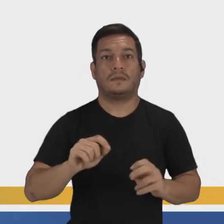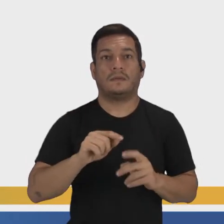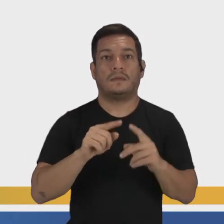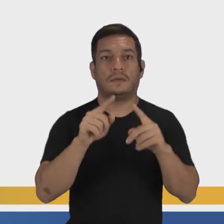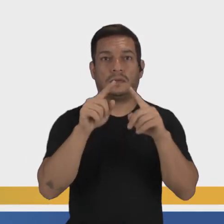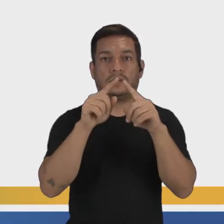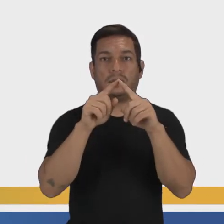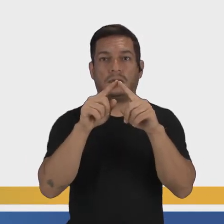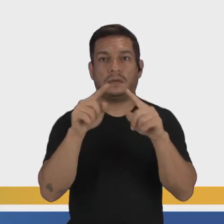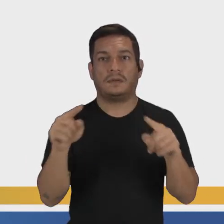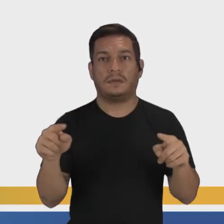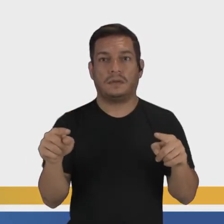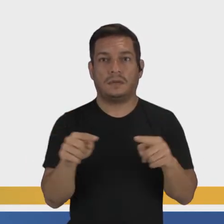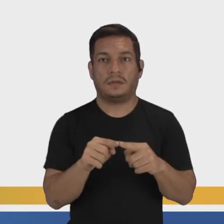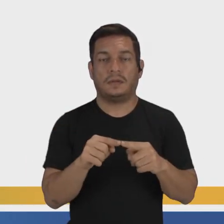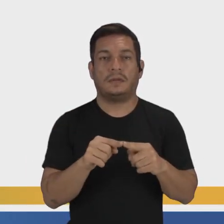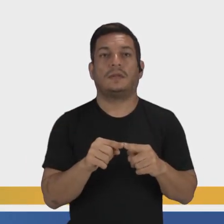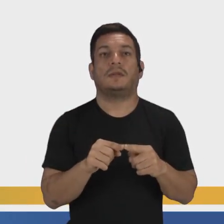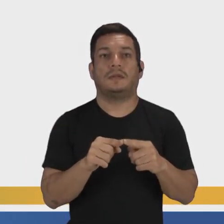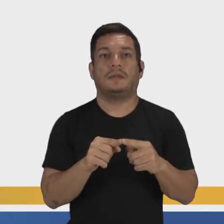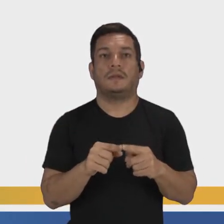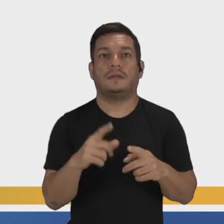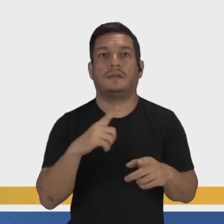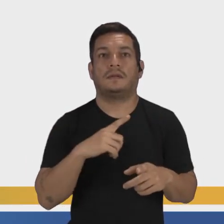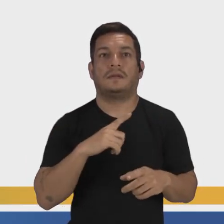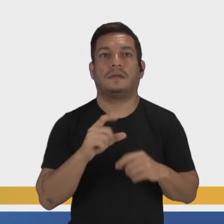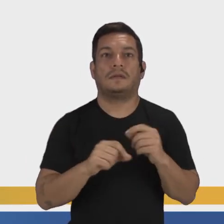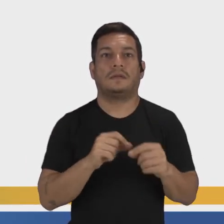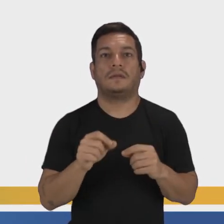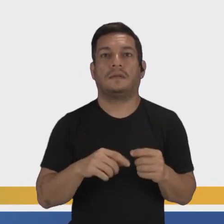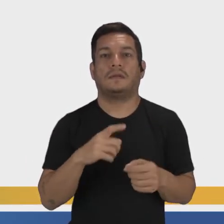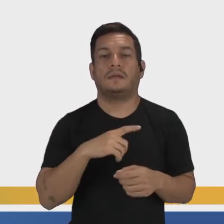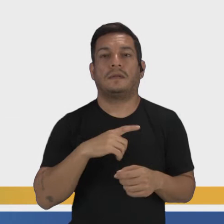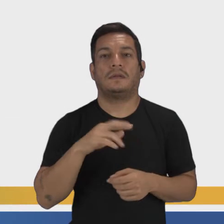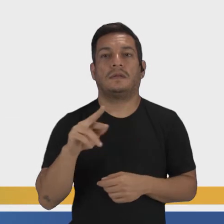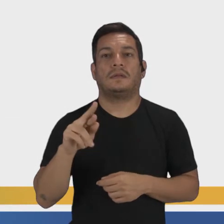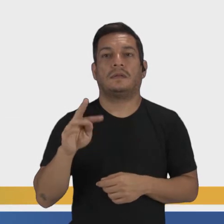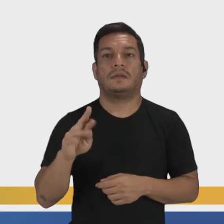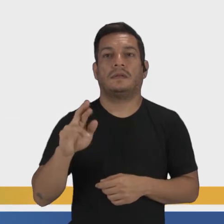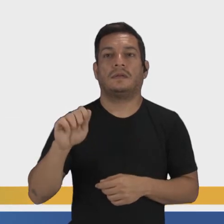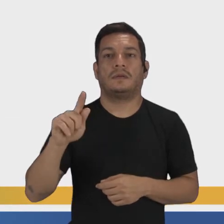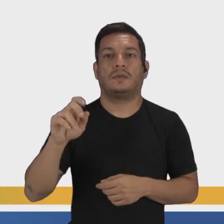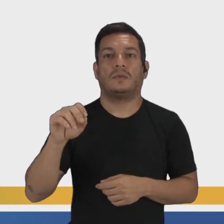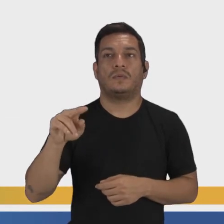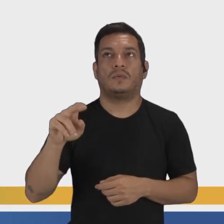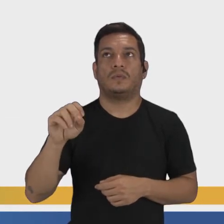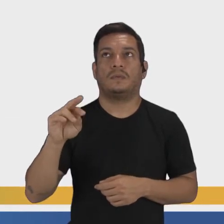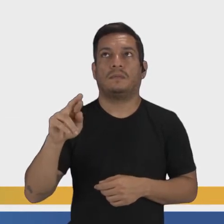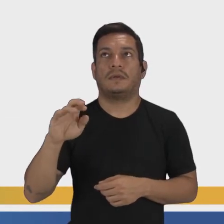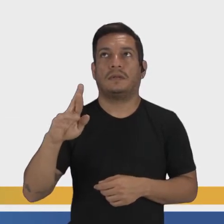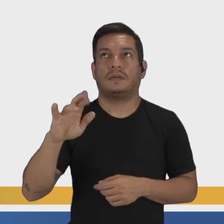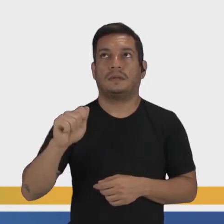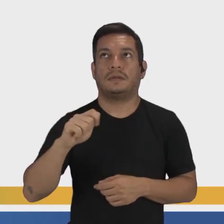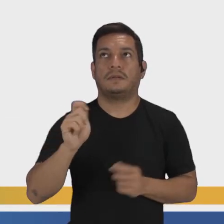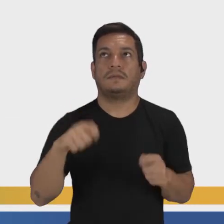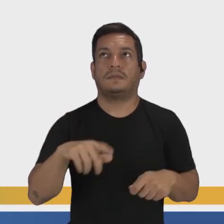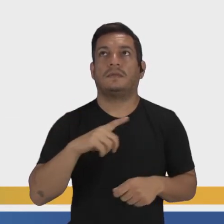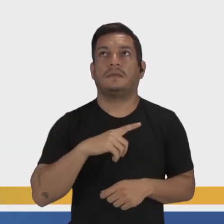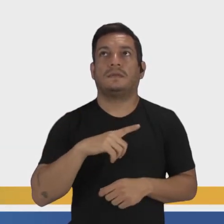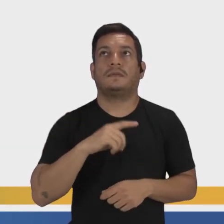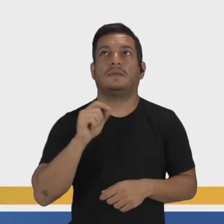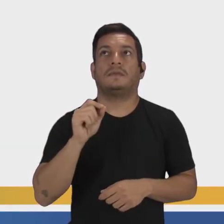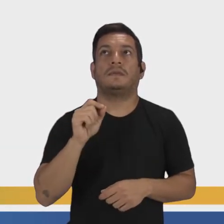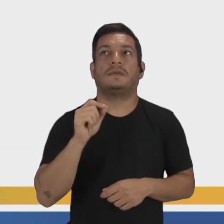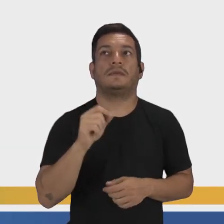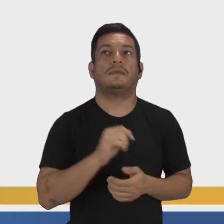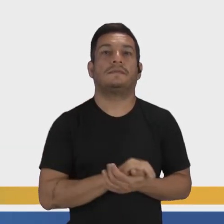triângulo retângulo. Então, aplicando aí as nossas regras da trigonometria, já que o ângulo foi dado, nós podemos fazer